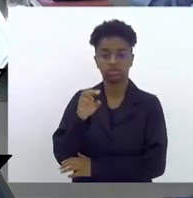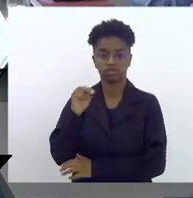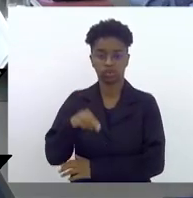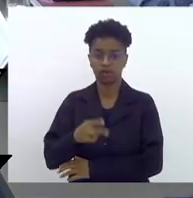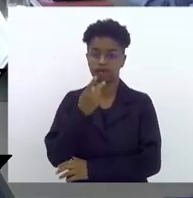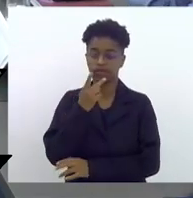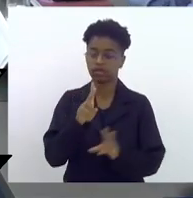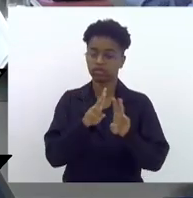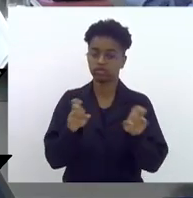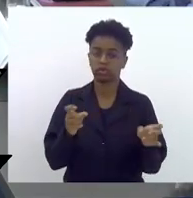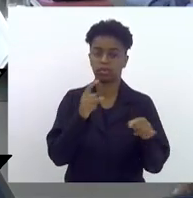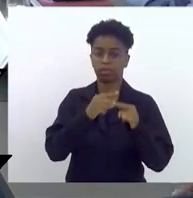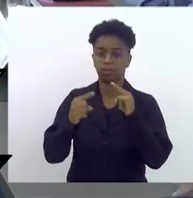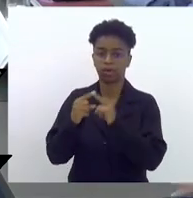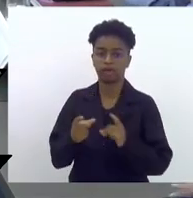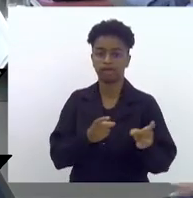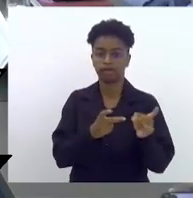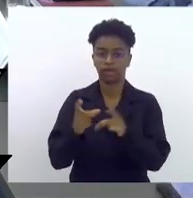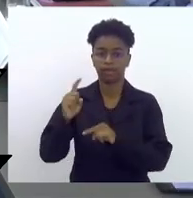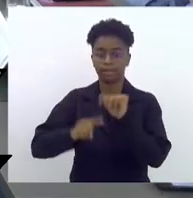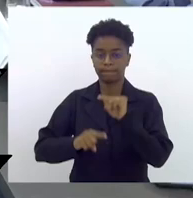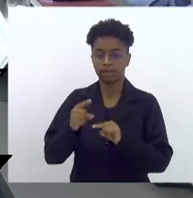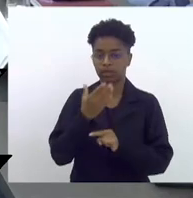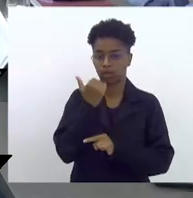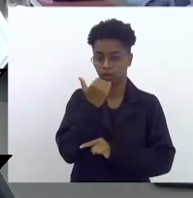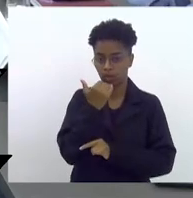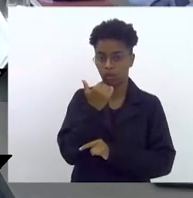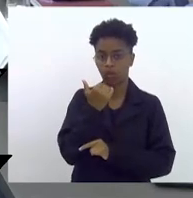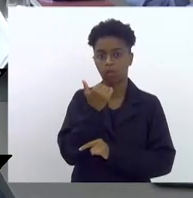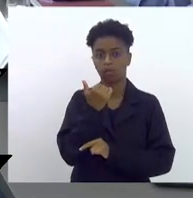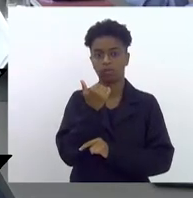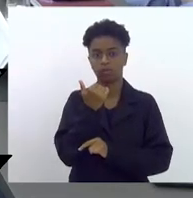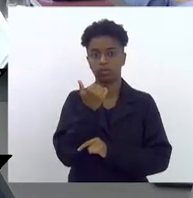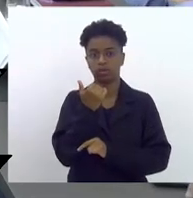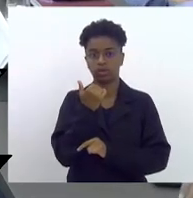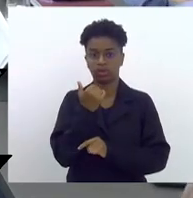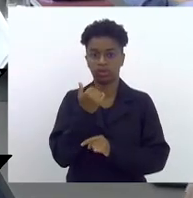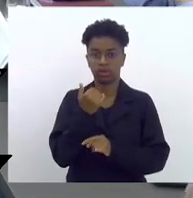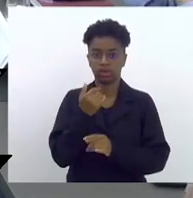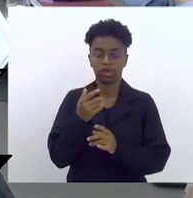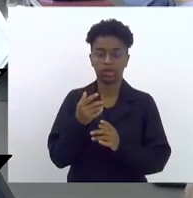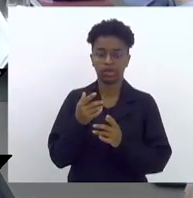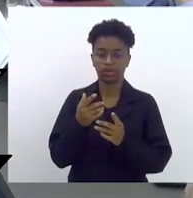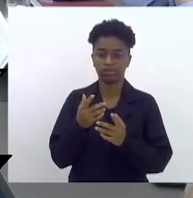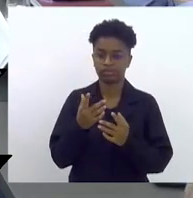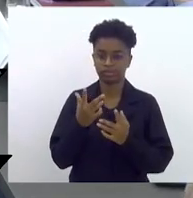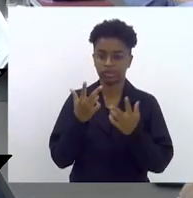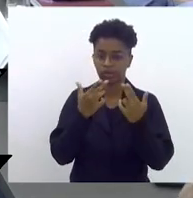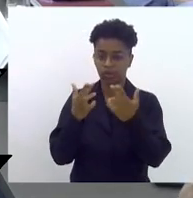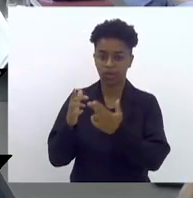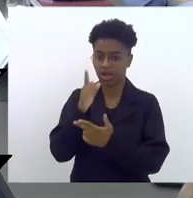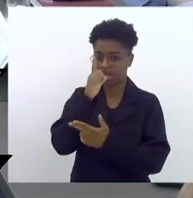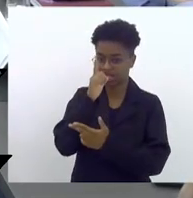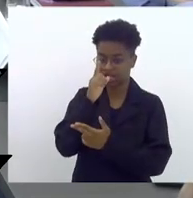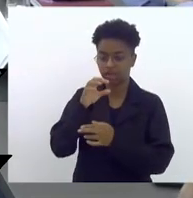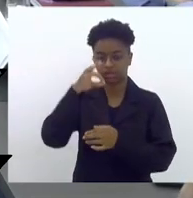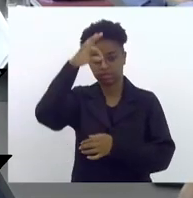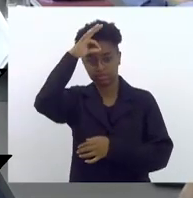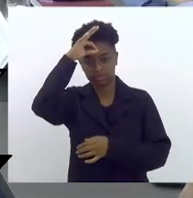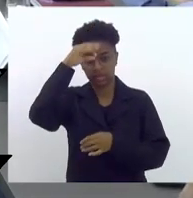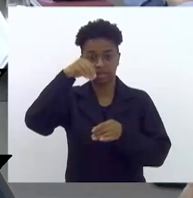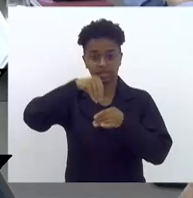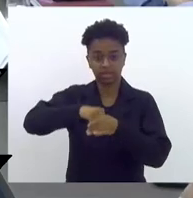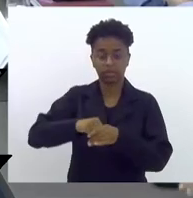a proibição da comercialização de produtos alimentícios em formato de órgãos sexuais humanos em bares lanchonetes